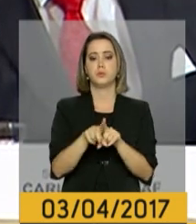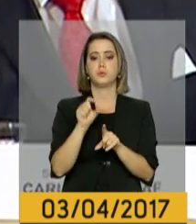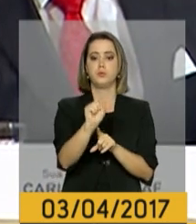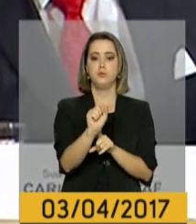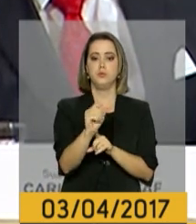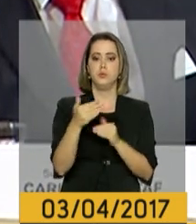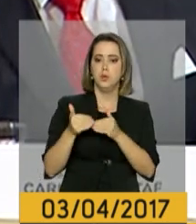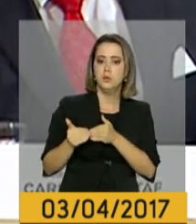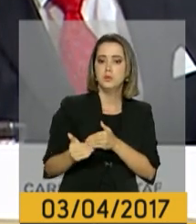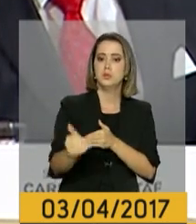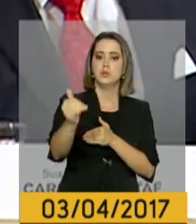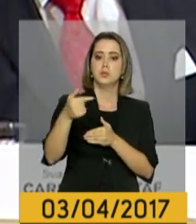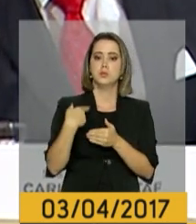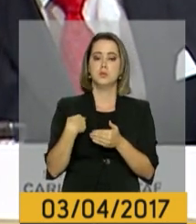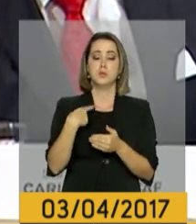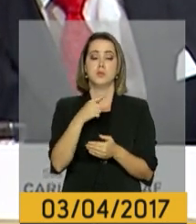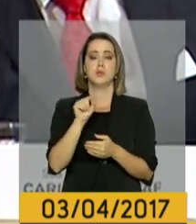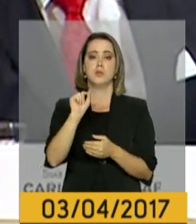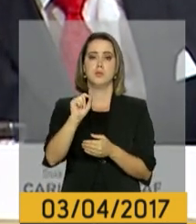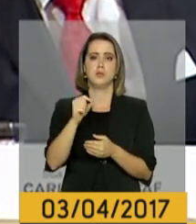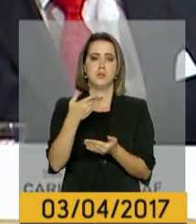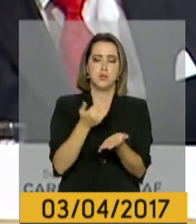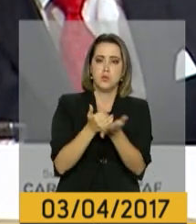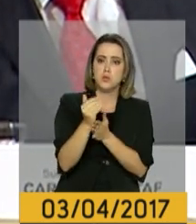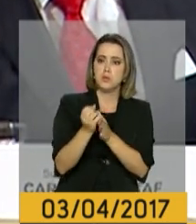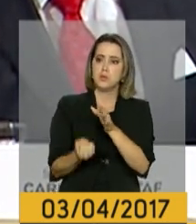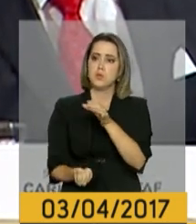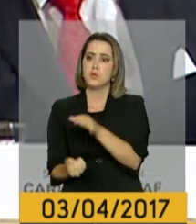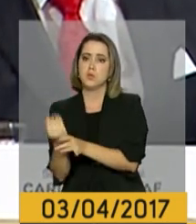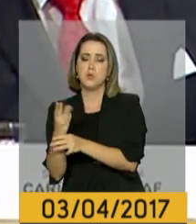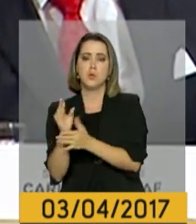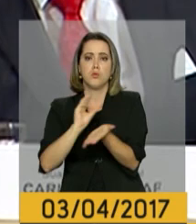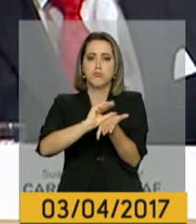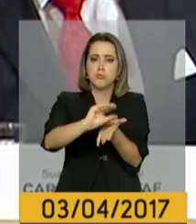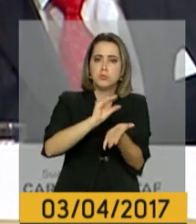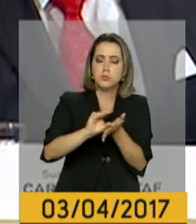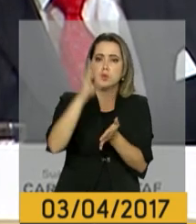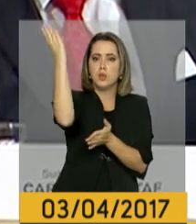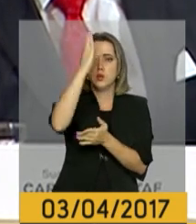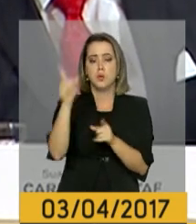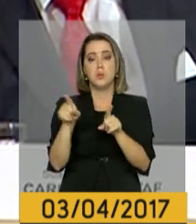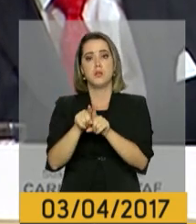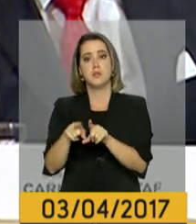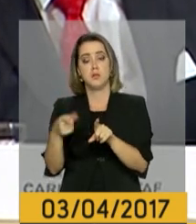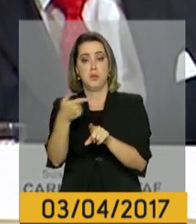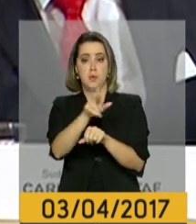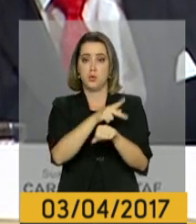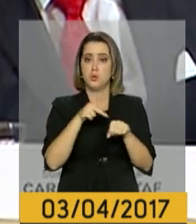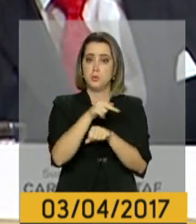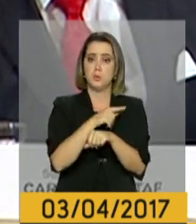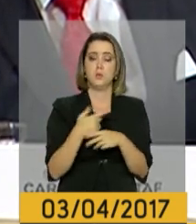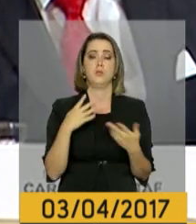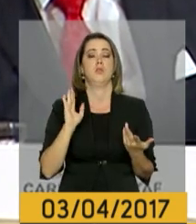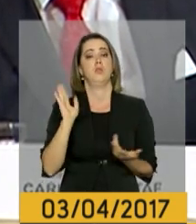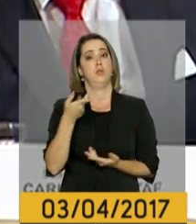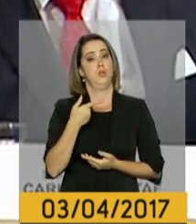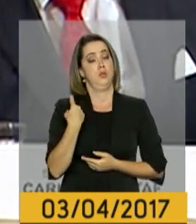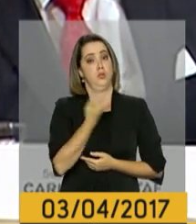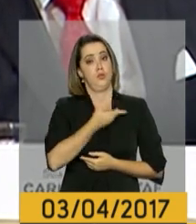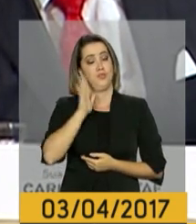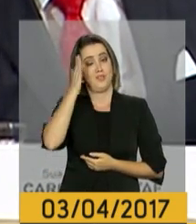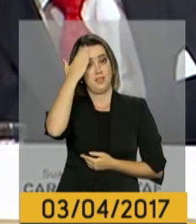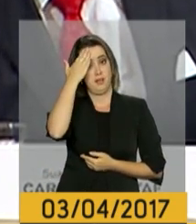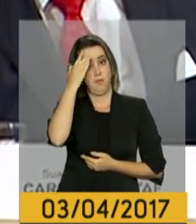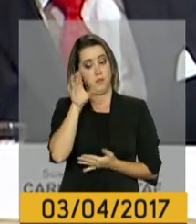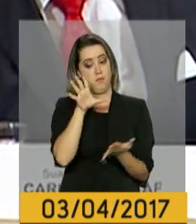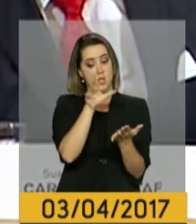o investimento nacional e, naturalmente, o investimento estrangeiro. Nós sabíamos, ao assumirmos o